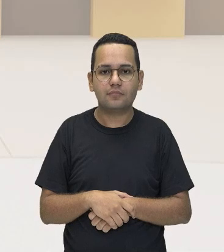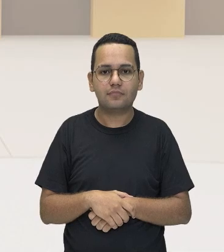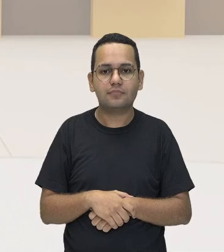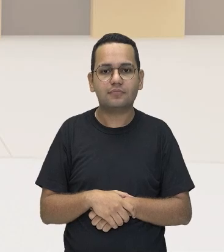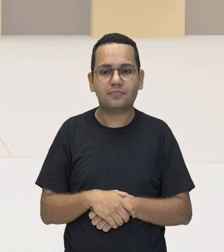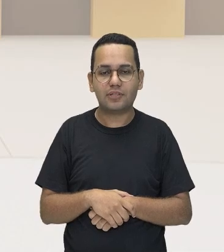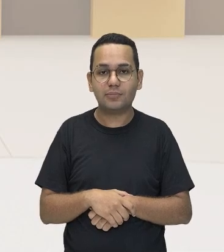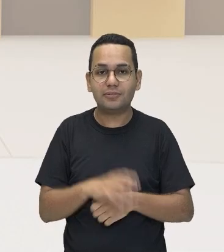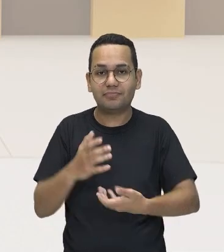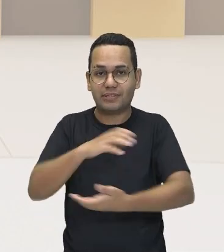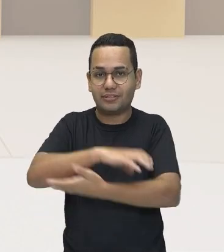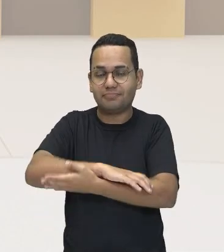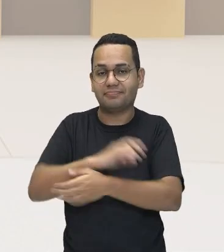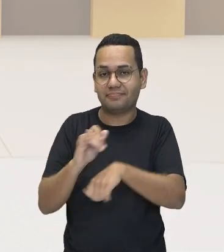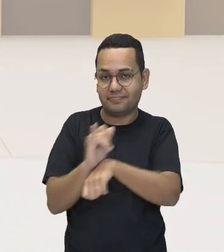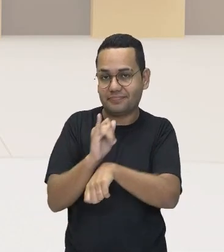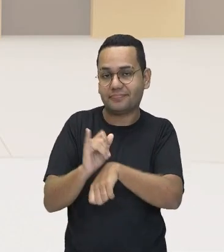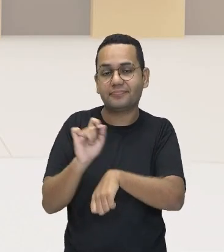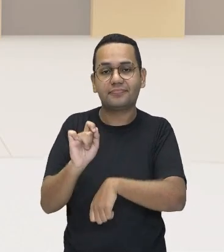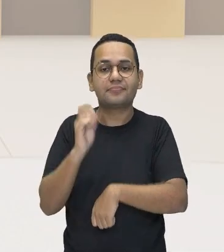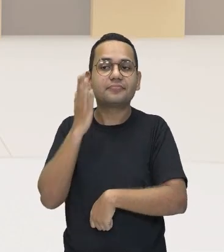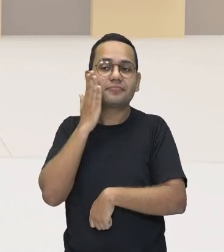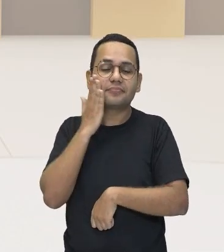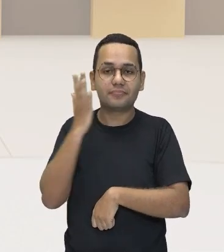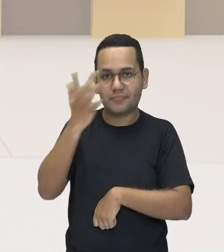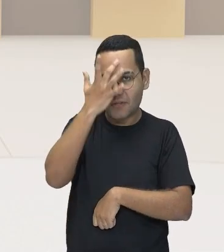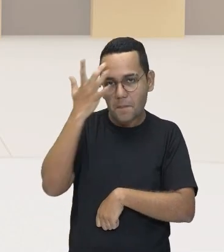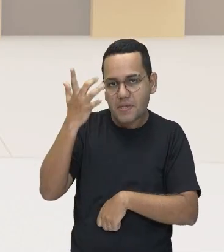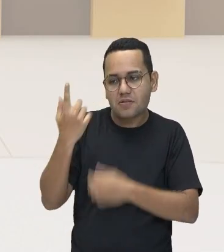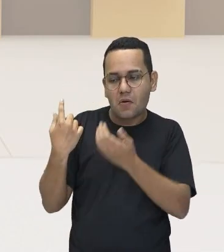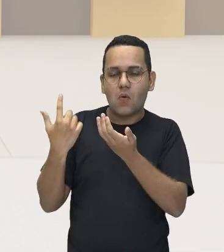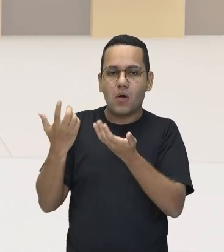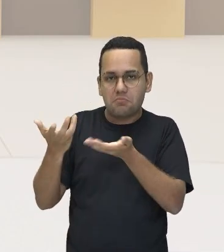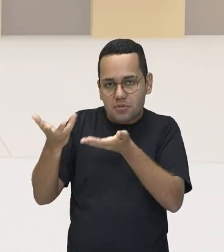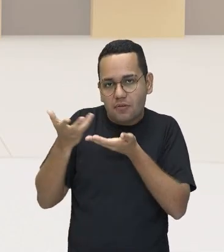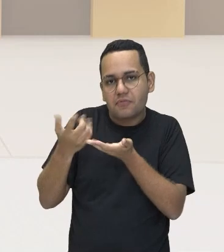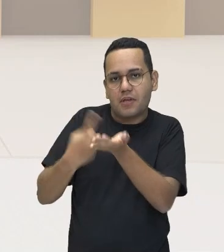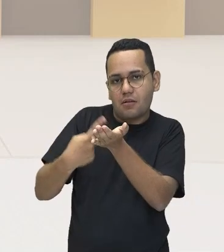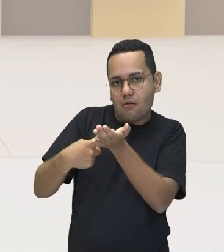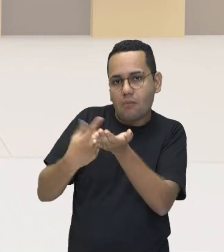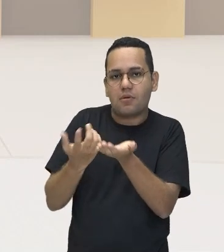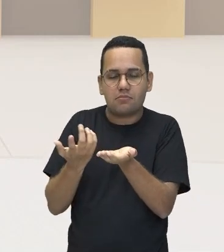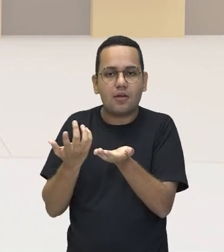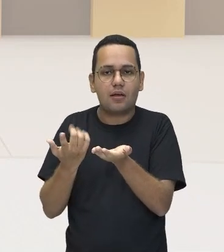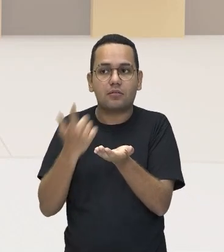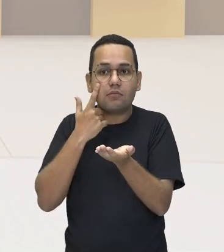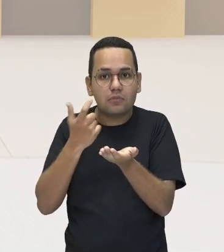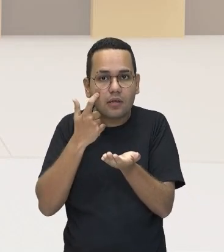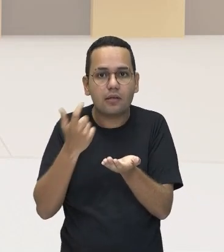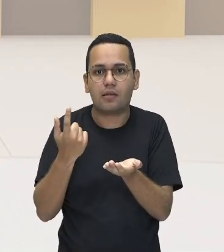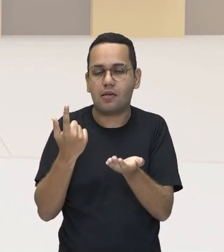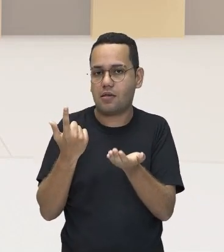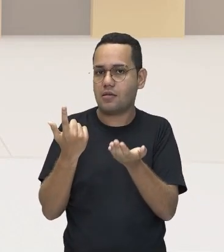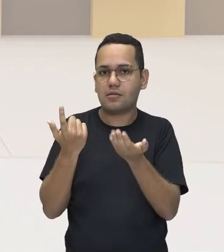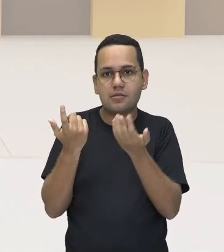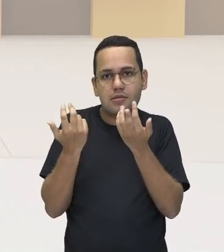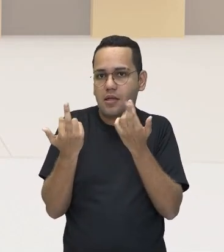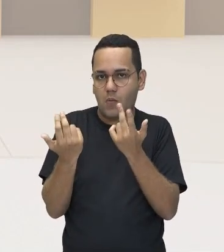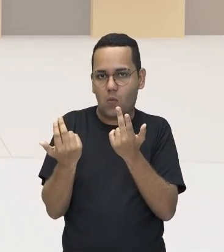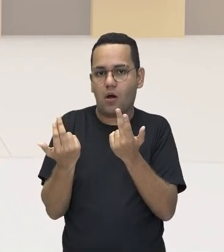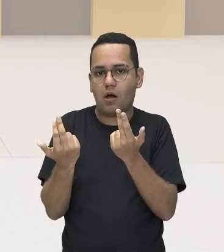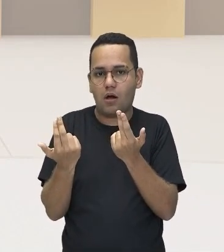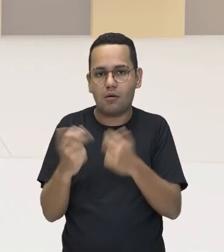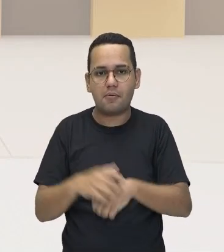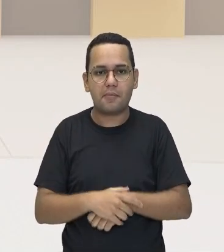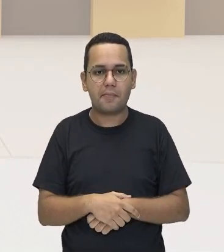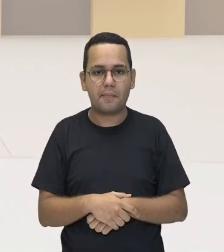parceria, ok? Pessoas que têm o mesmo interesse que você, e que não queira só lhe passar uma